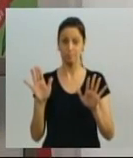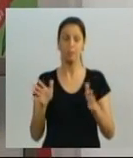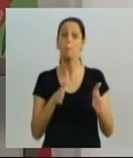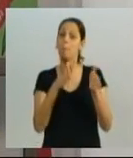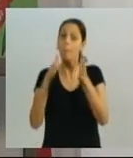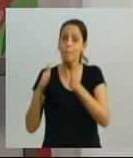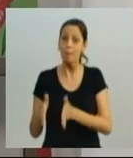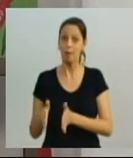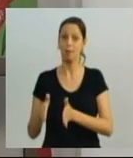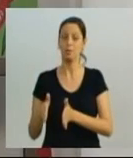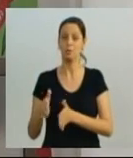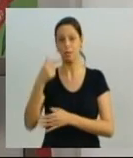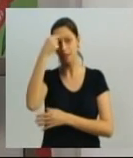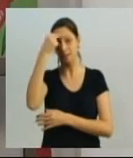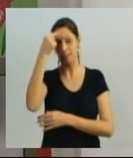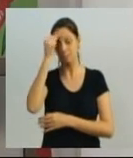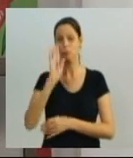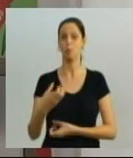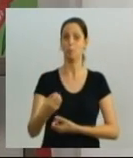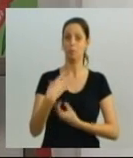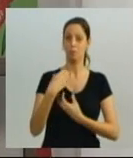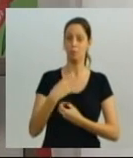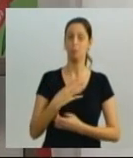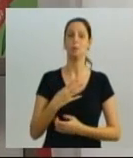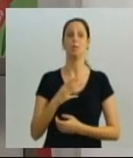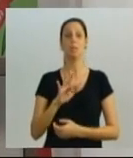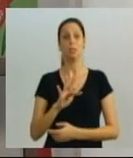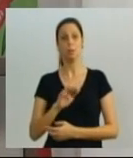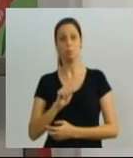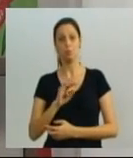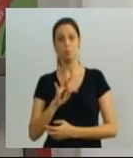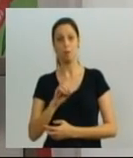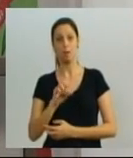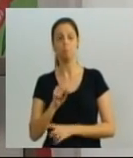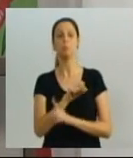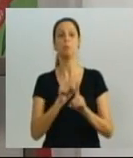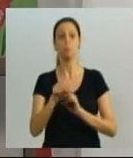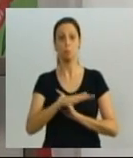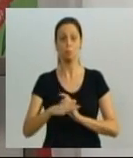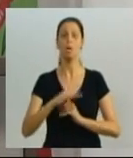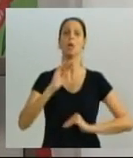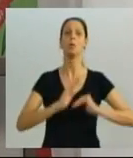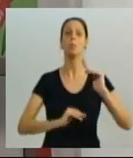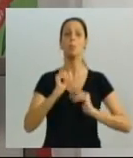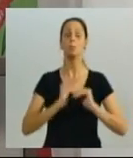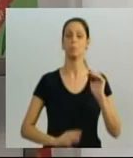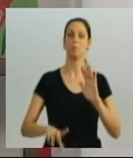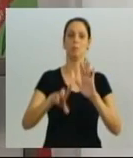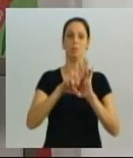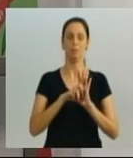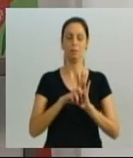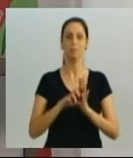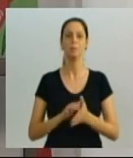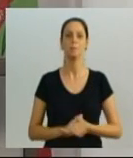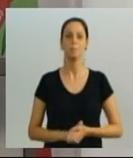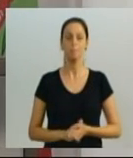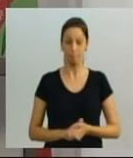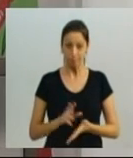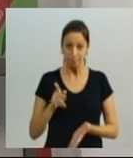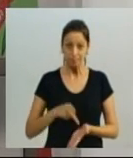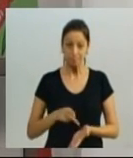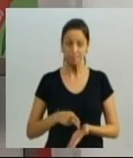da academia me ensinou de que os fatos sociais constroem as leis. Não é